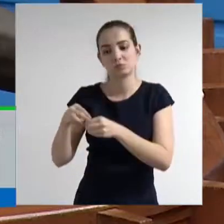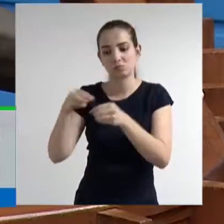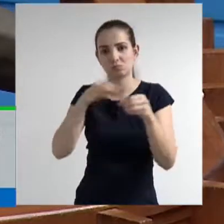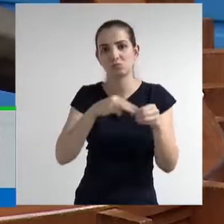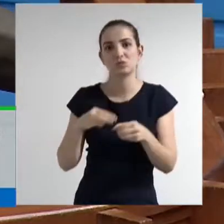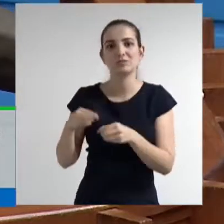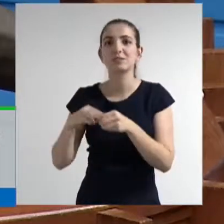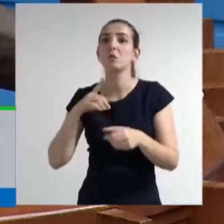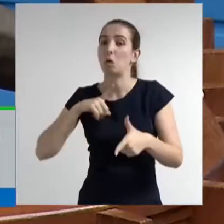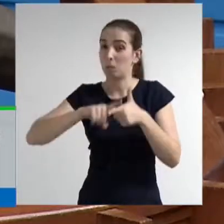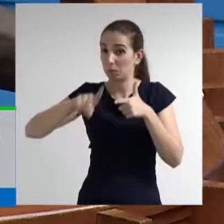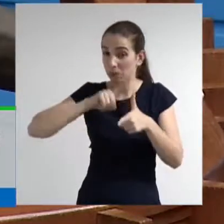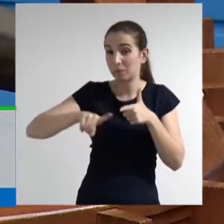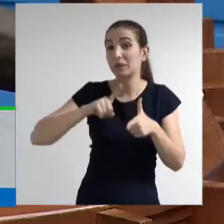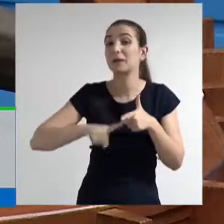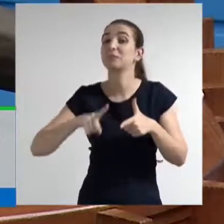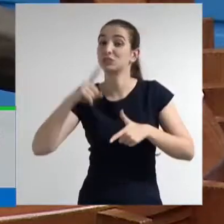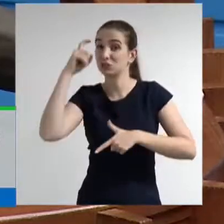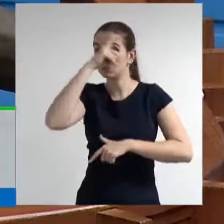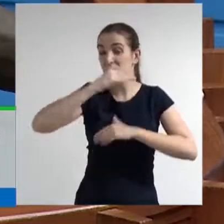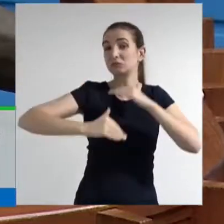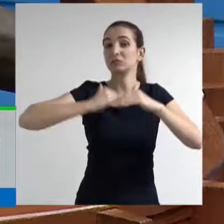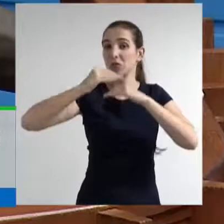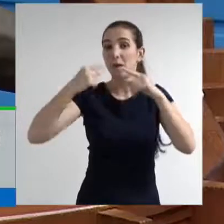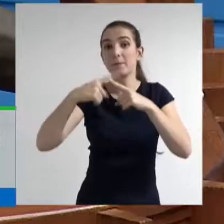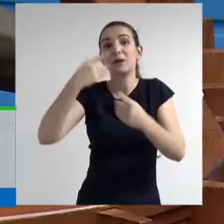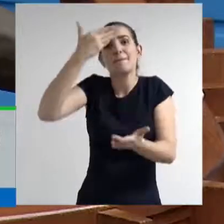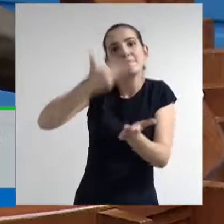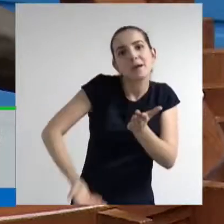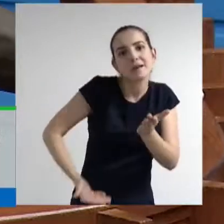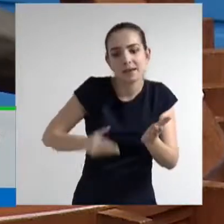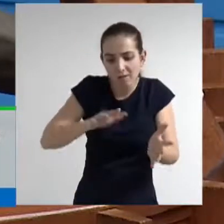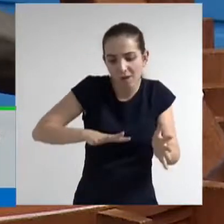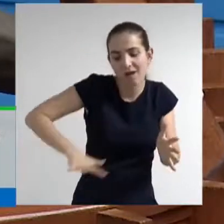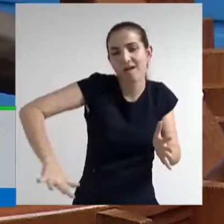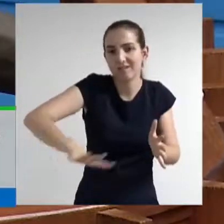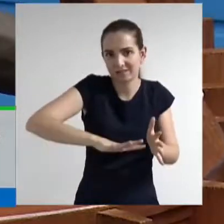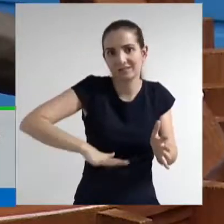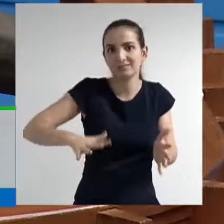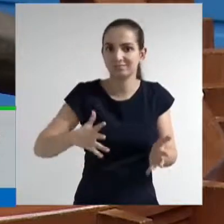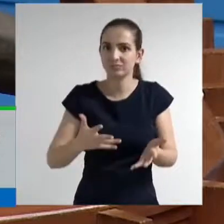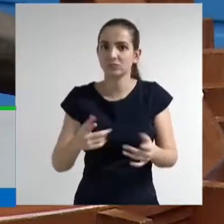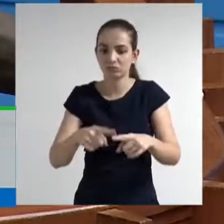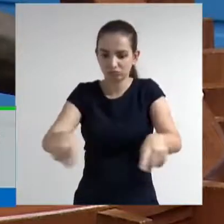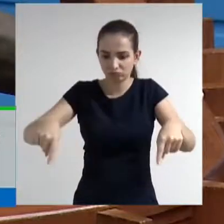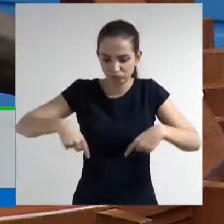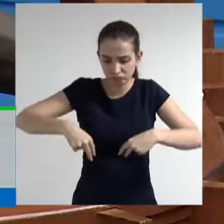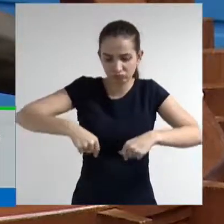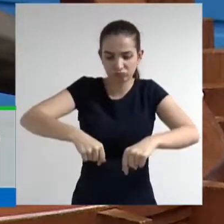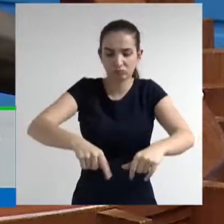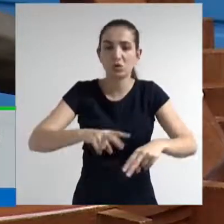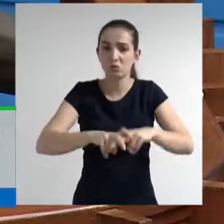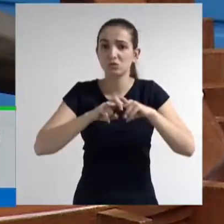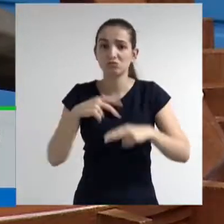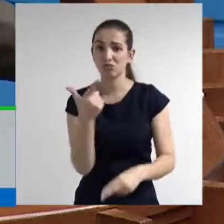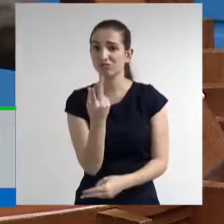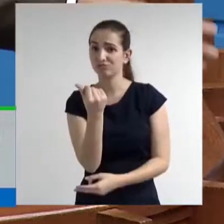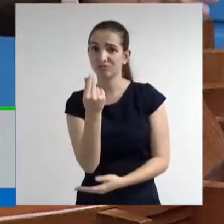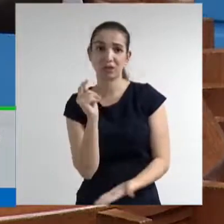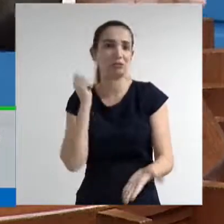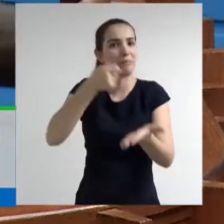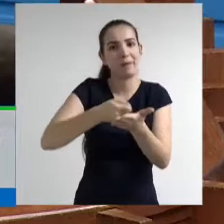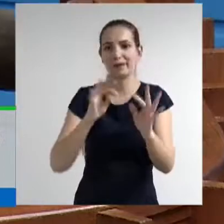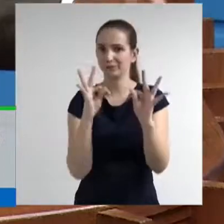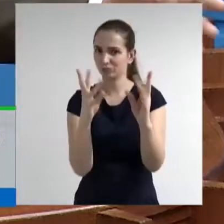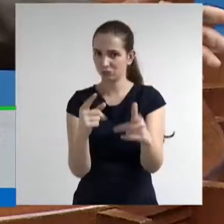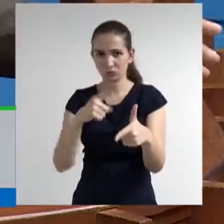no seu desenvolvimento. E aquilo que eles perderam de área, né, eu acho que não tem, na verdade, de recursos que pague. Mas nós